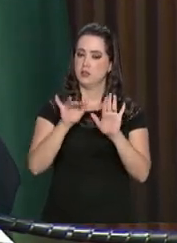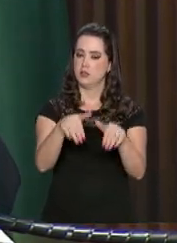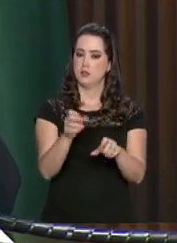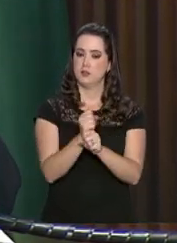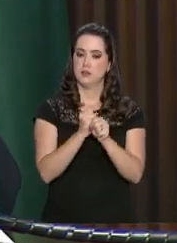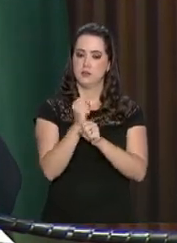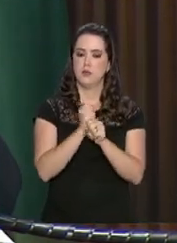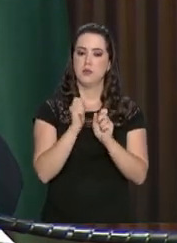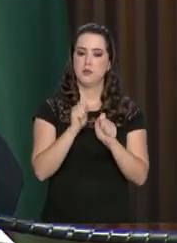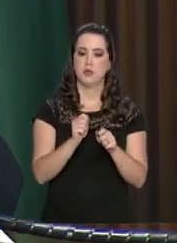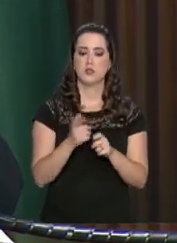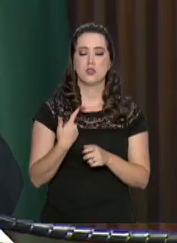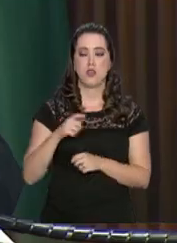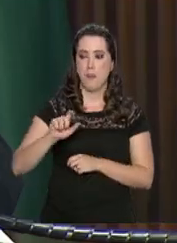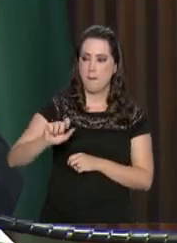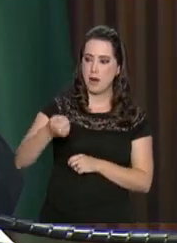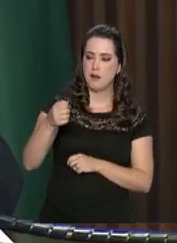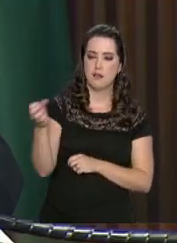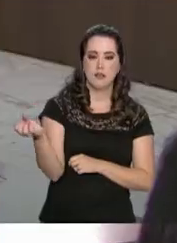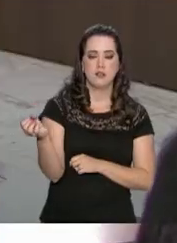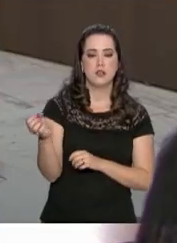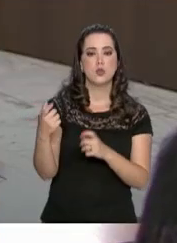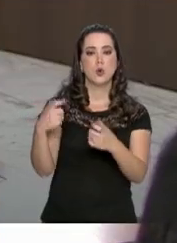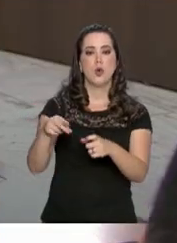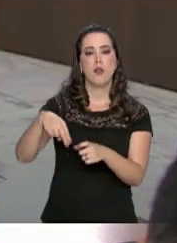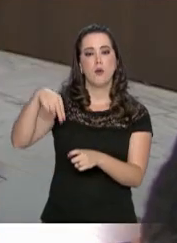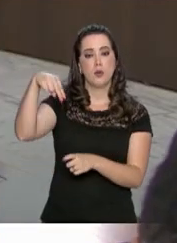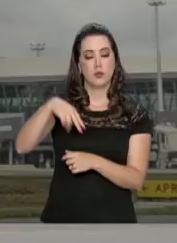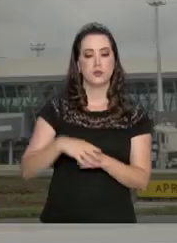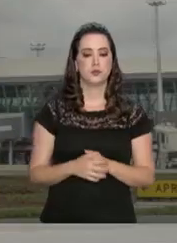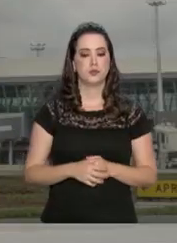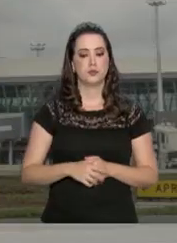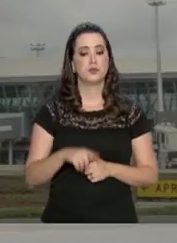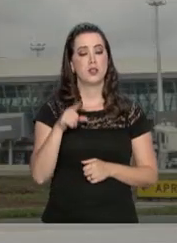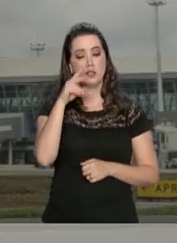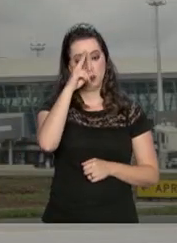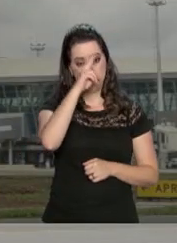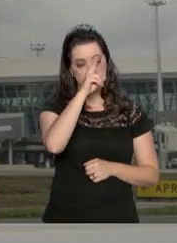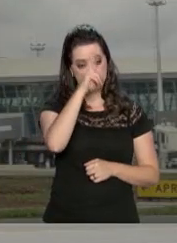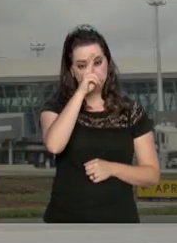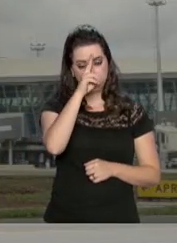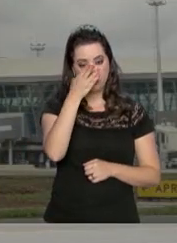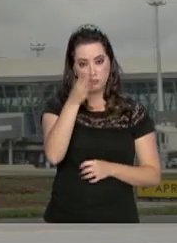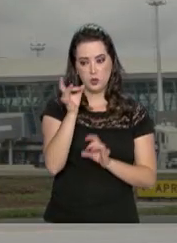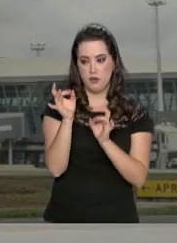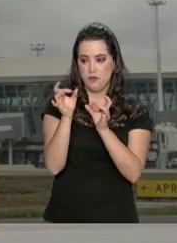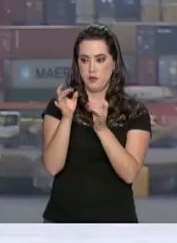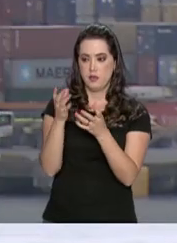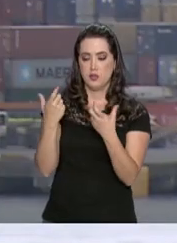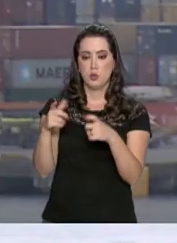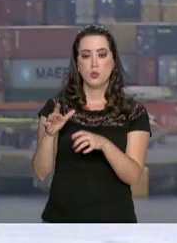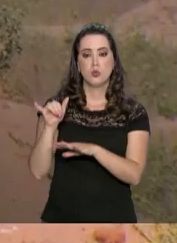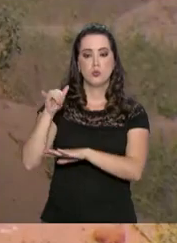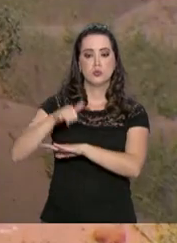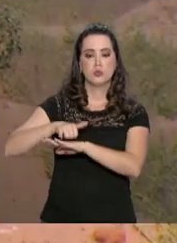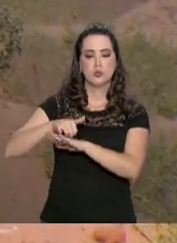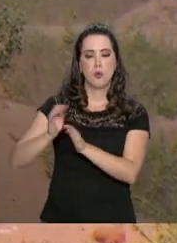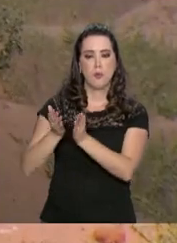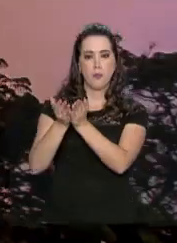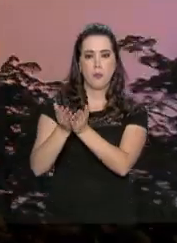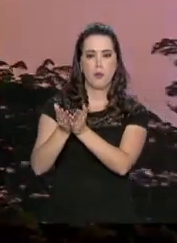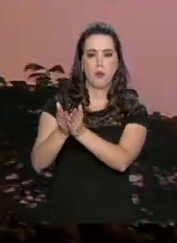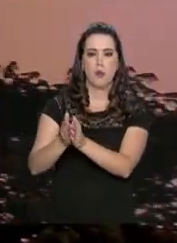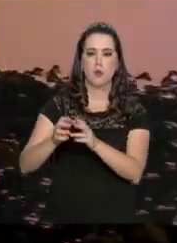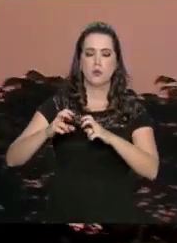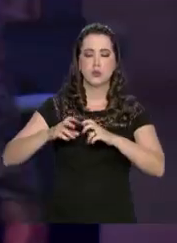acionar a última chave lado oeste norte temer também lembrou das concessões e privatizações de aeroportos portos e rodovias